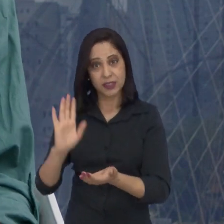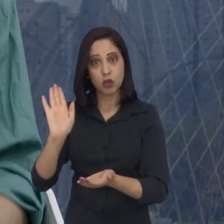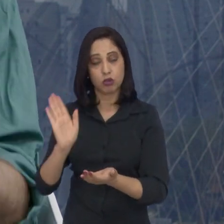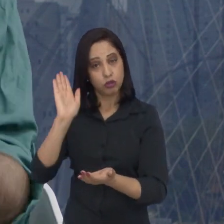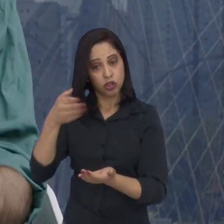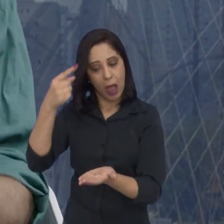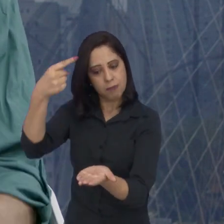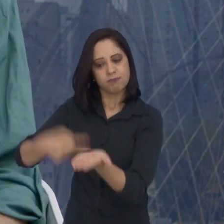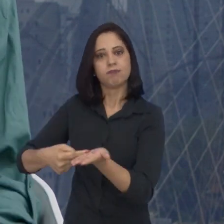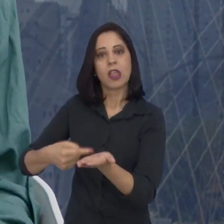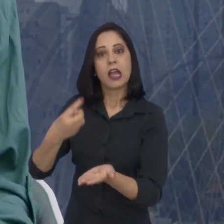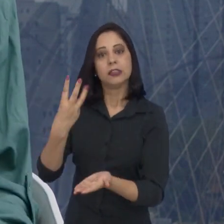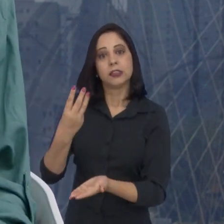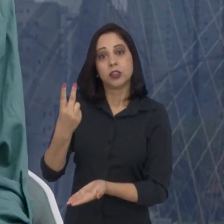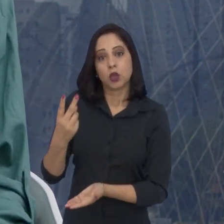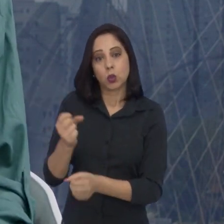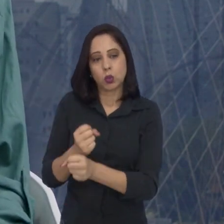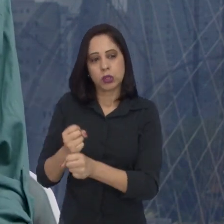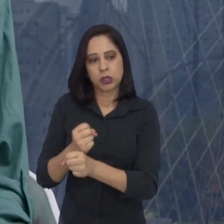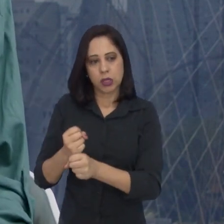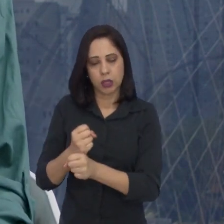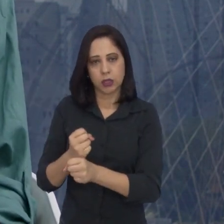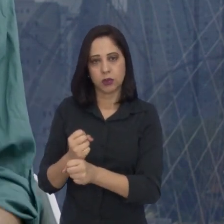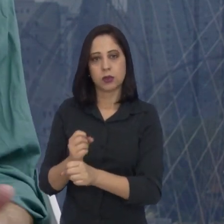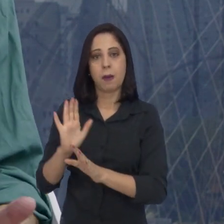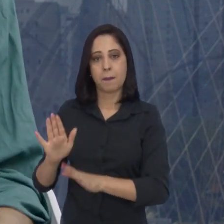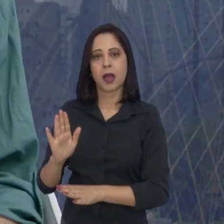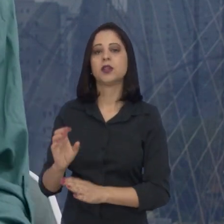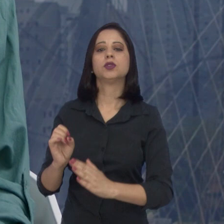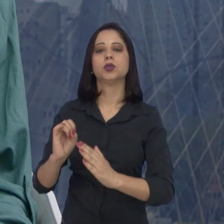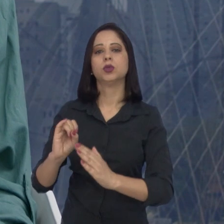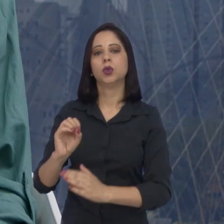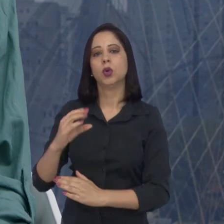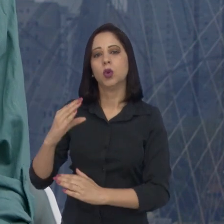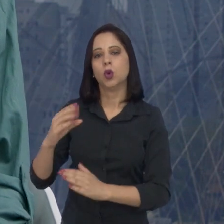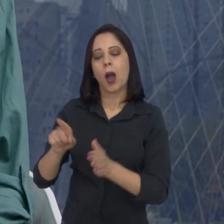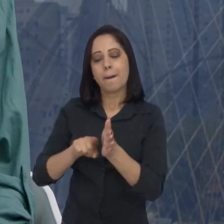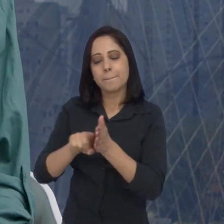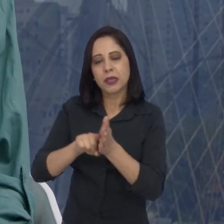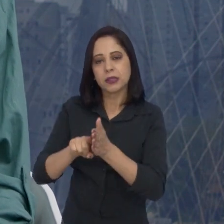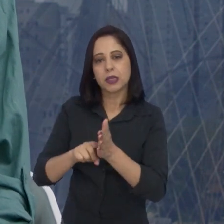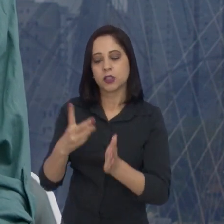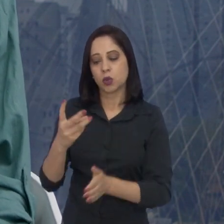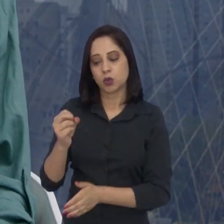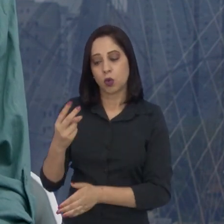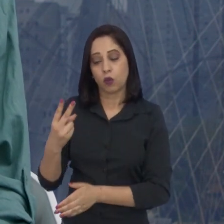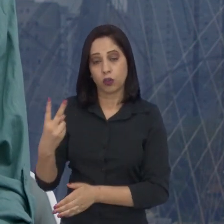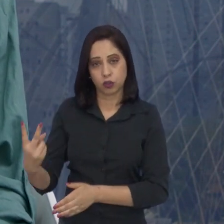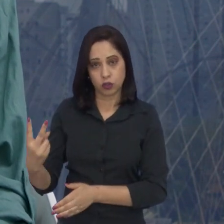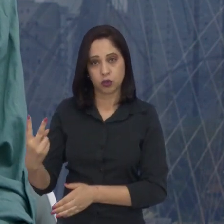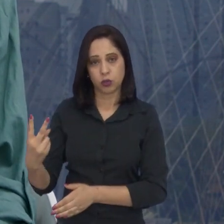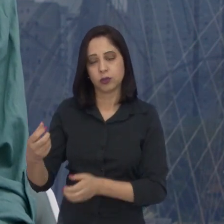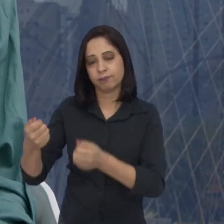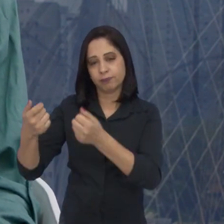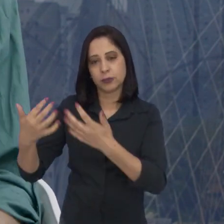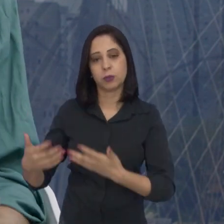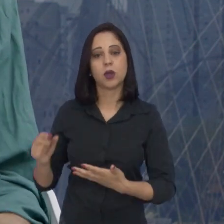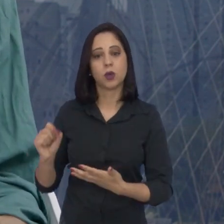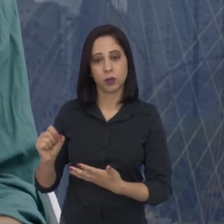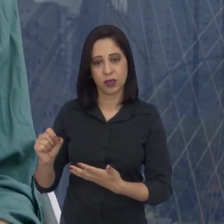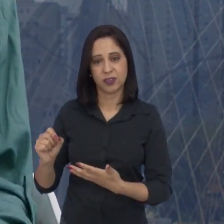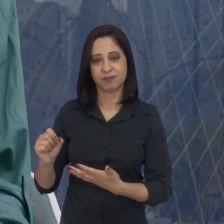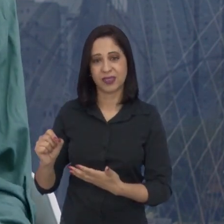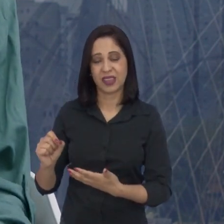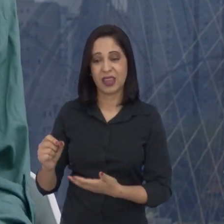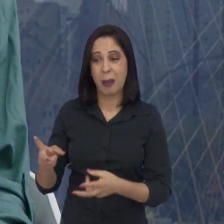alguns índices, e agora o censo de 2022 nos trouxe o conhecimento de que algumas questões até se